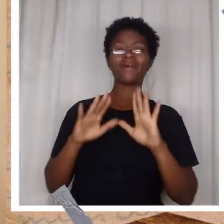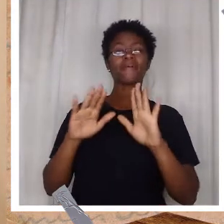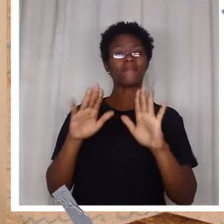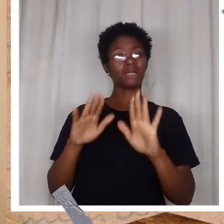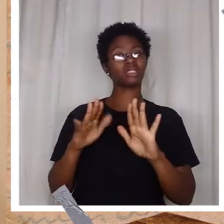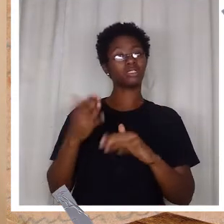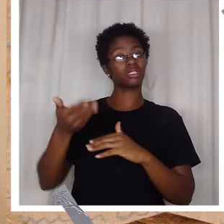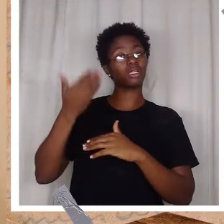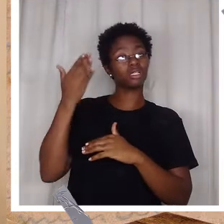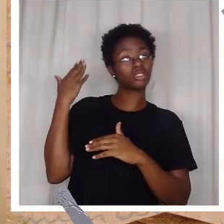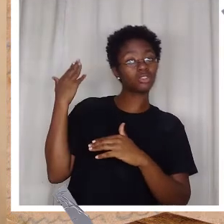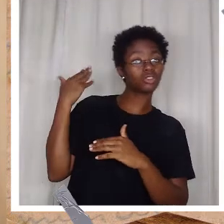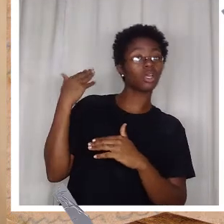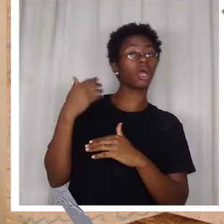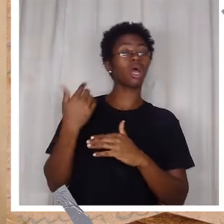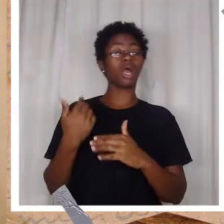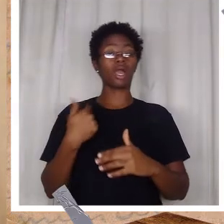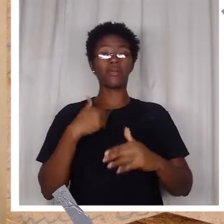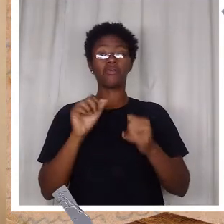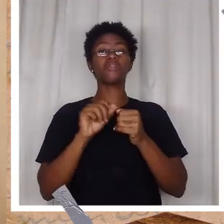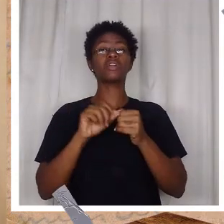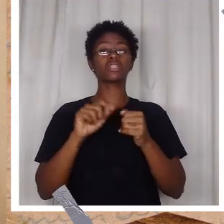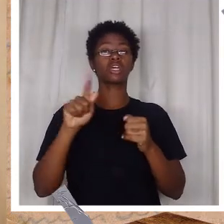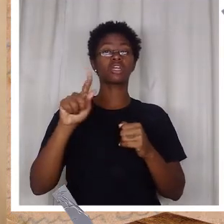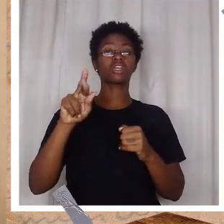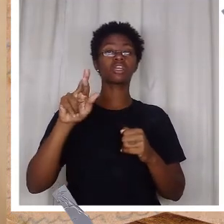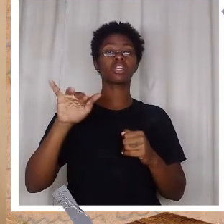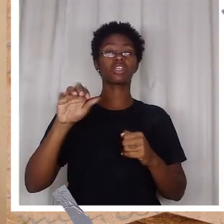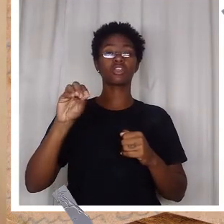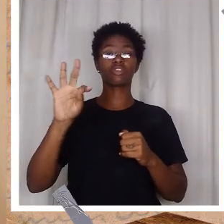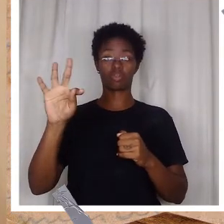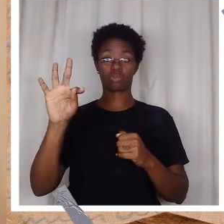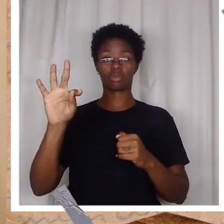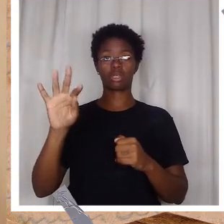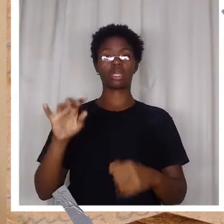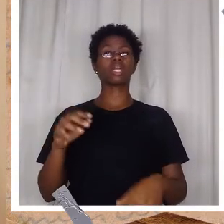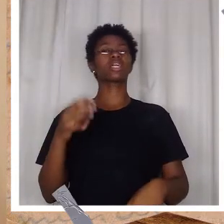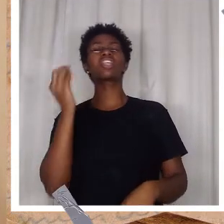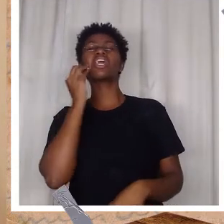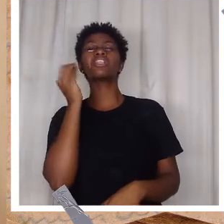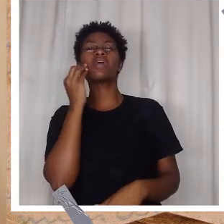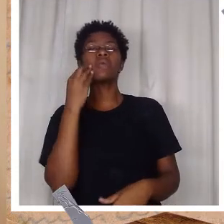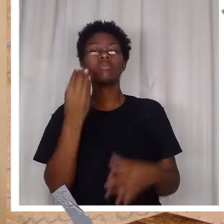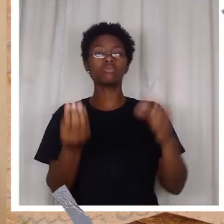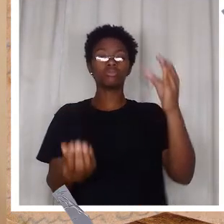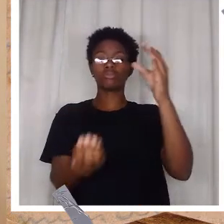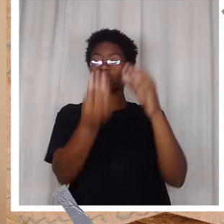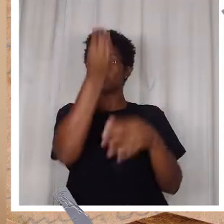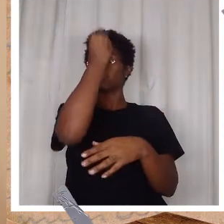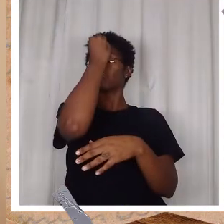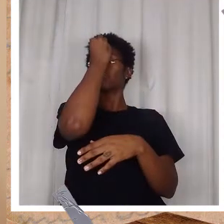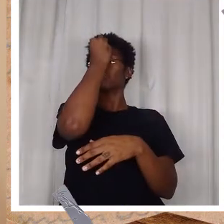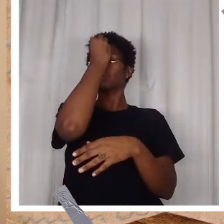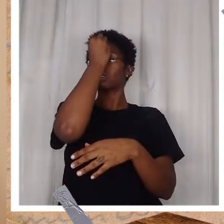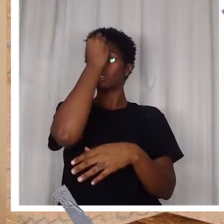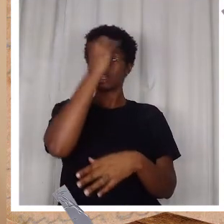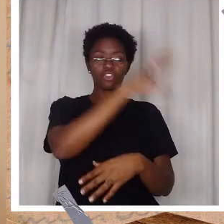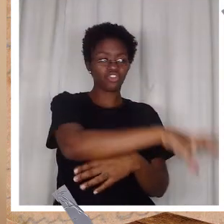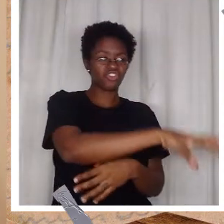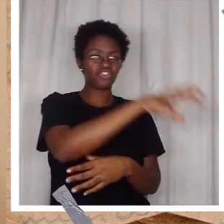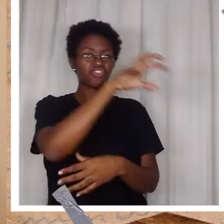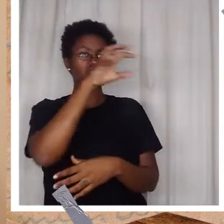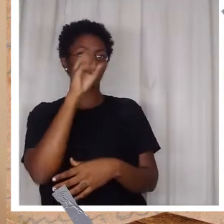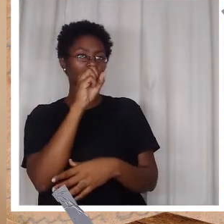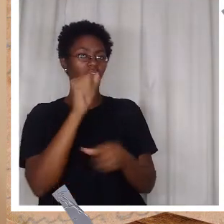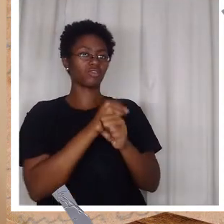griot, que, na verdade, eu tentava colocá-la na nossa memória, tirar a Carolina de um momento dos anos 60 e